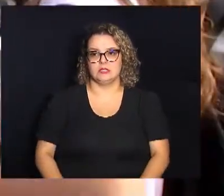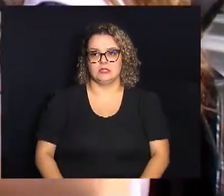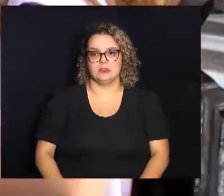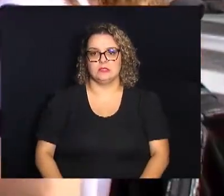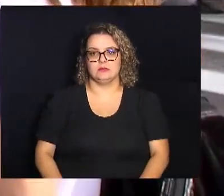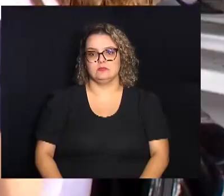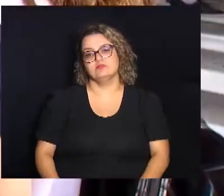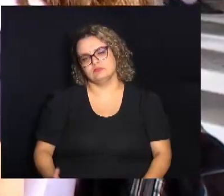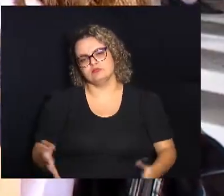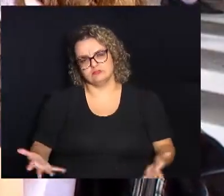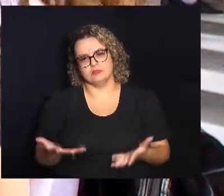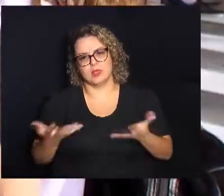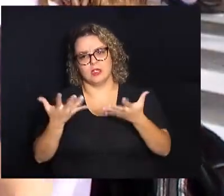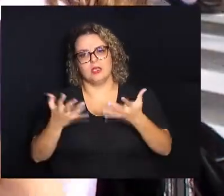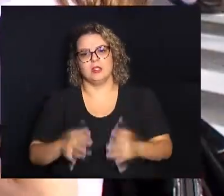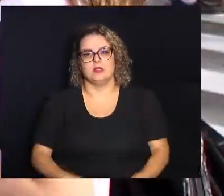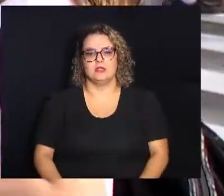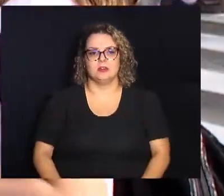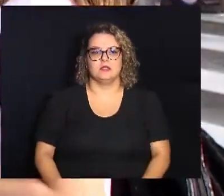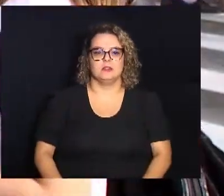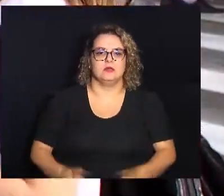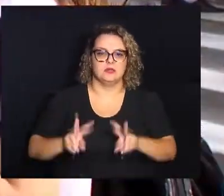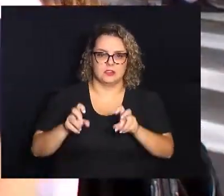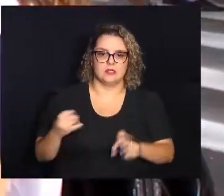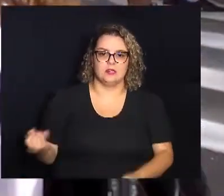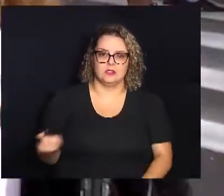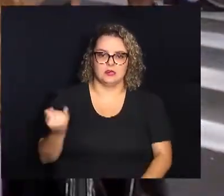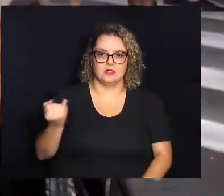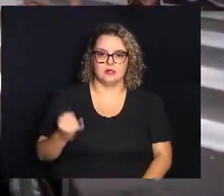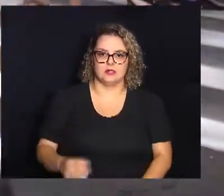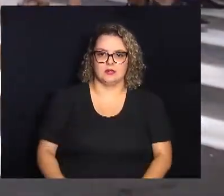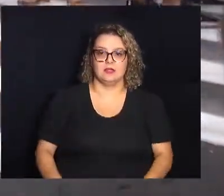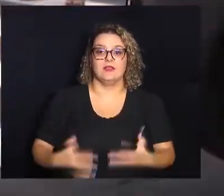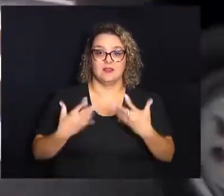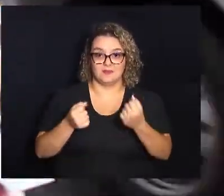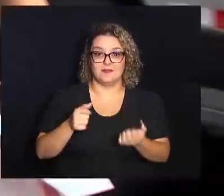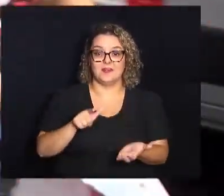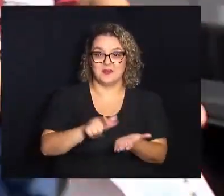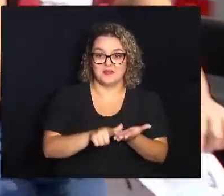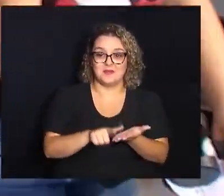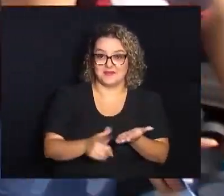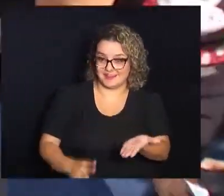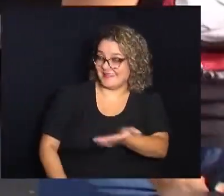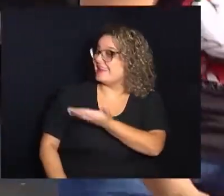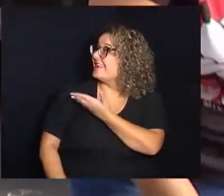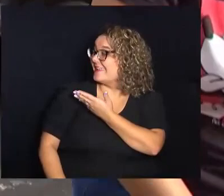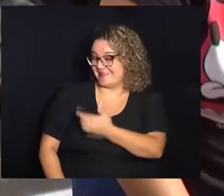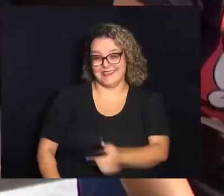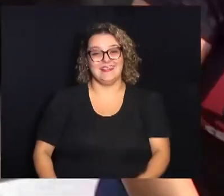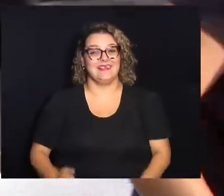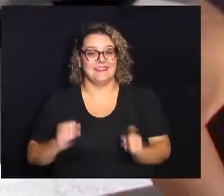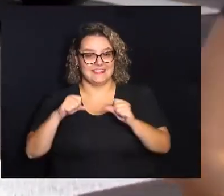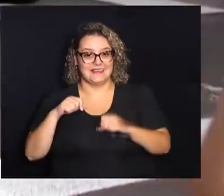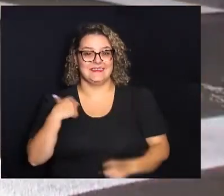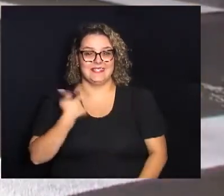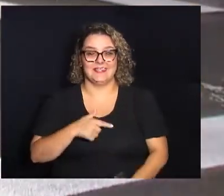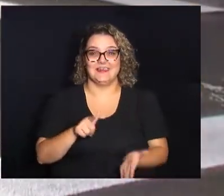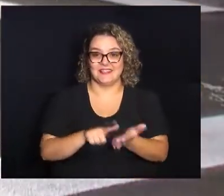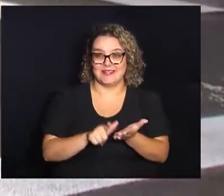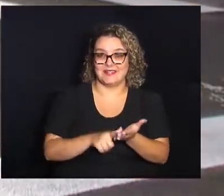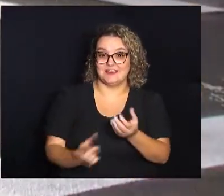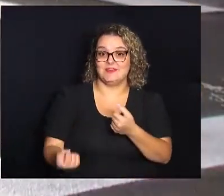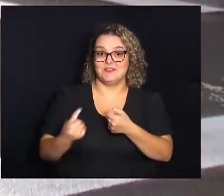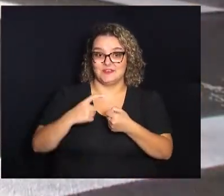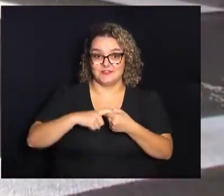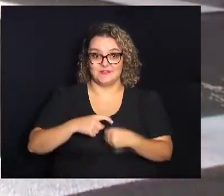se engaje, né, nesse tema tão importante. Olha lá, você está recebendo o folhetinho também, olha lá. Esse é o nosso folheto de volta às